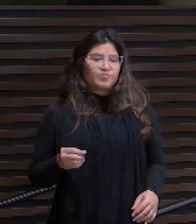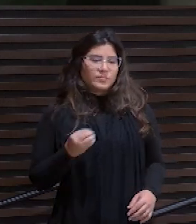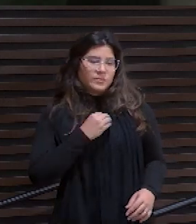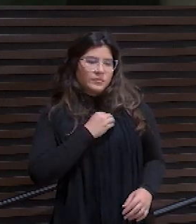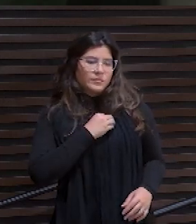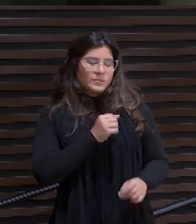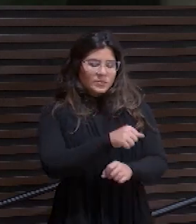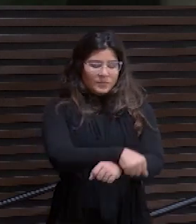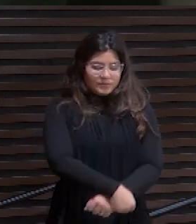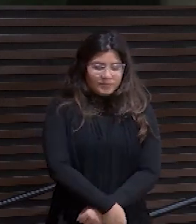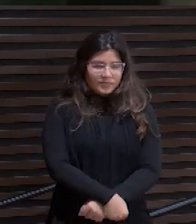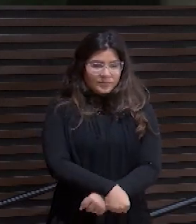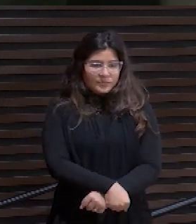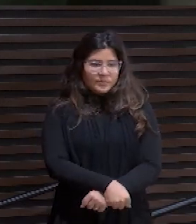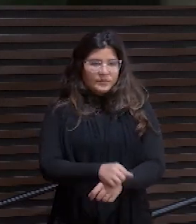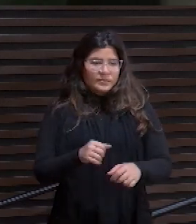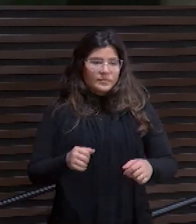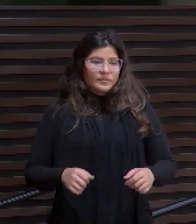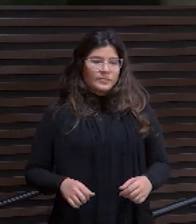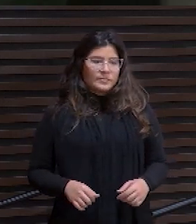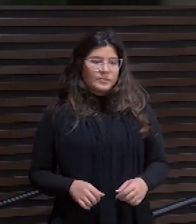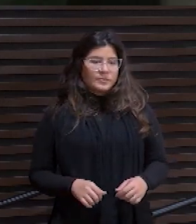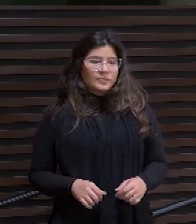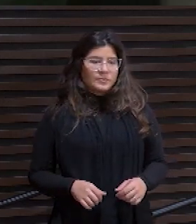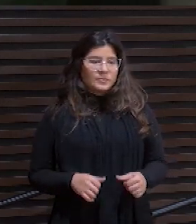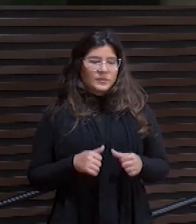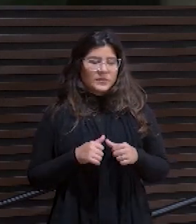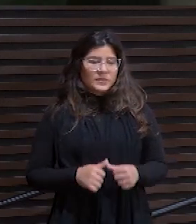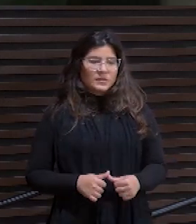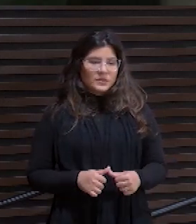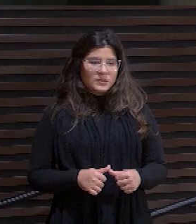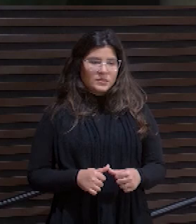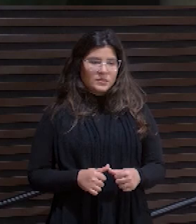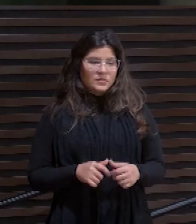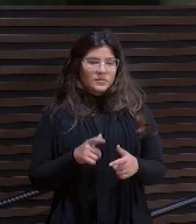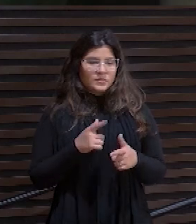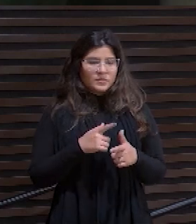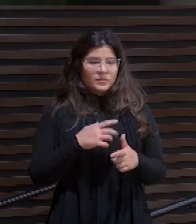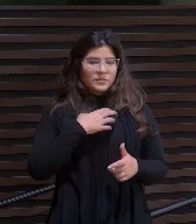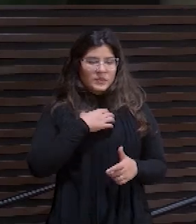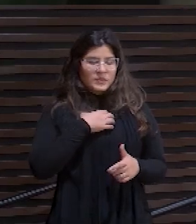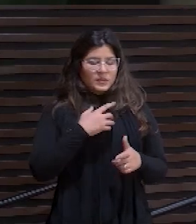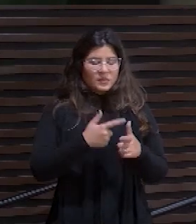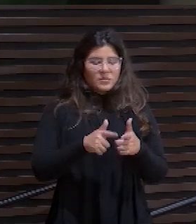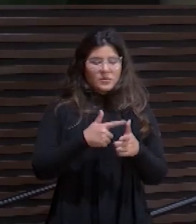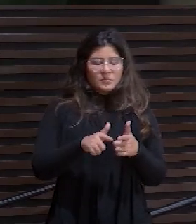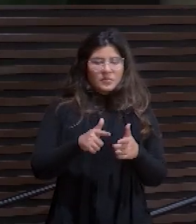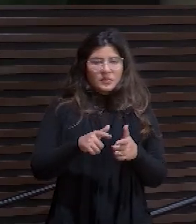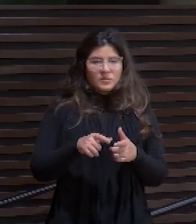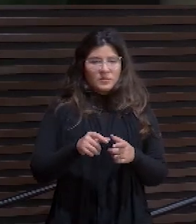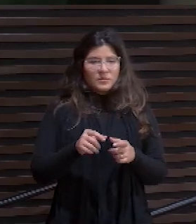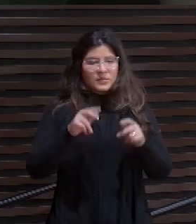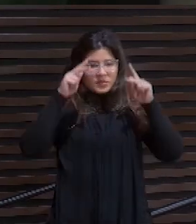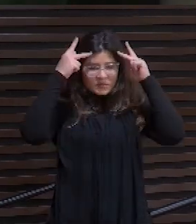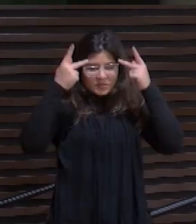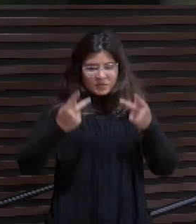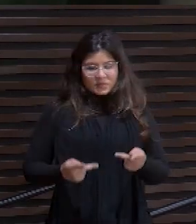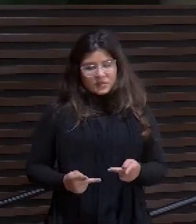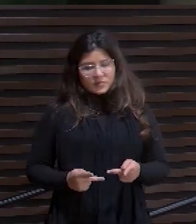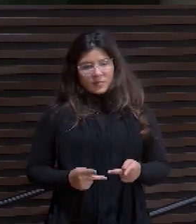do pecado. Esse é o rasgo do ser humano. É esse rasgo do velho homem,